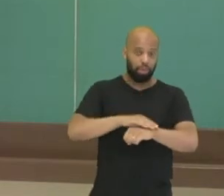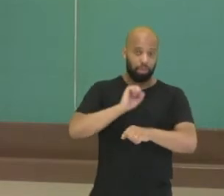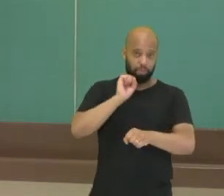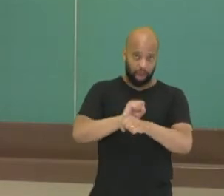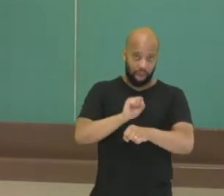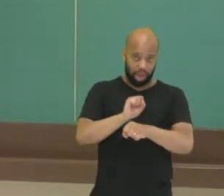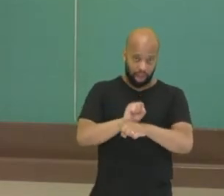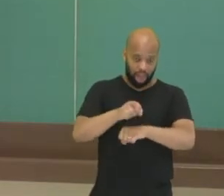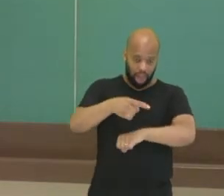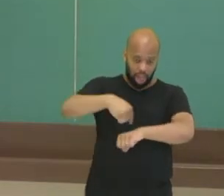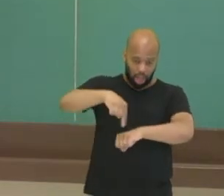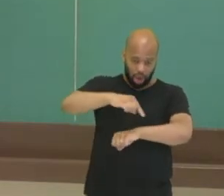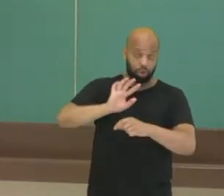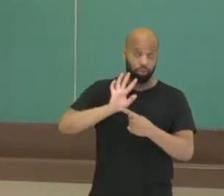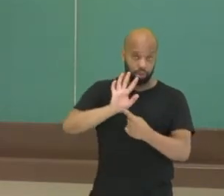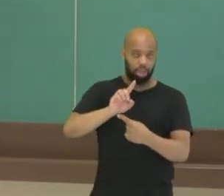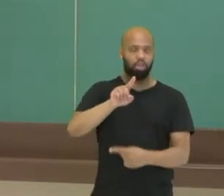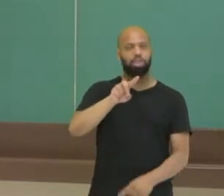só.